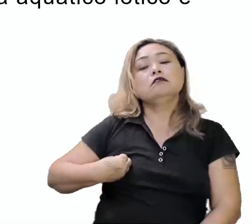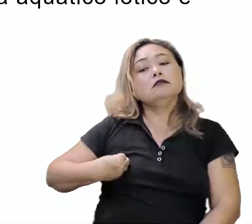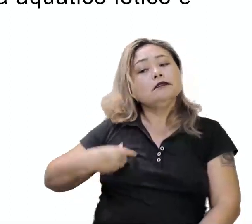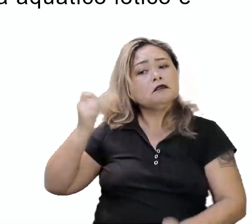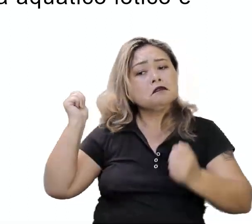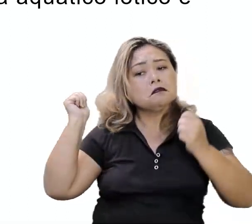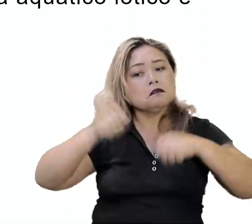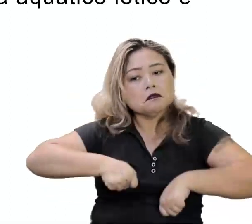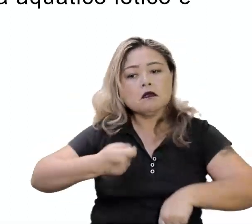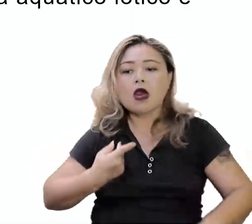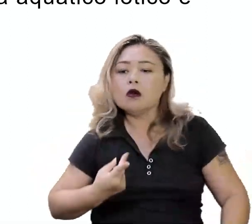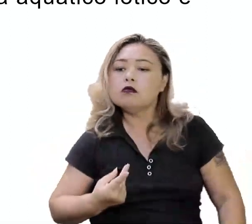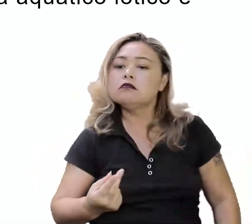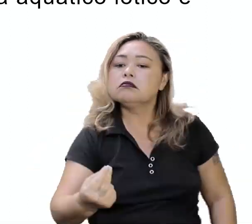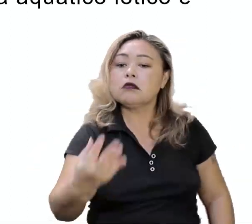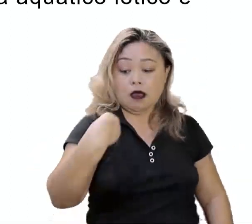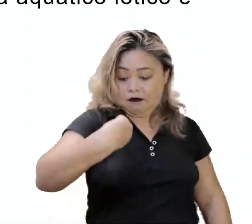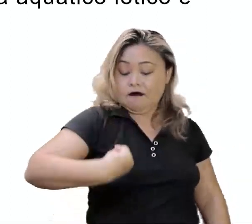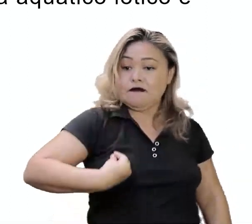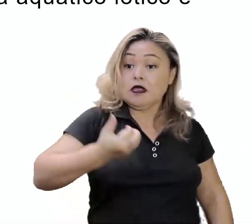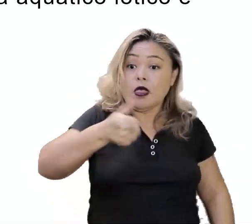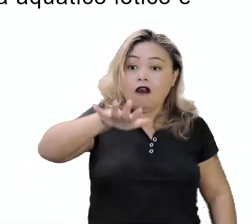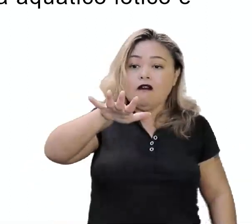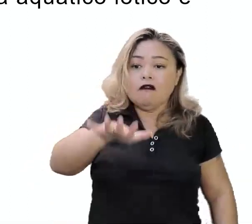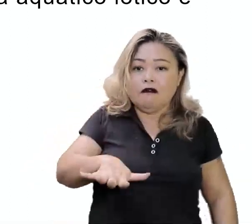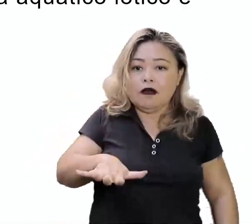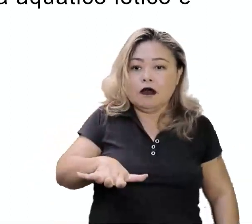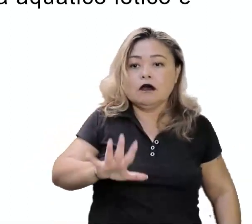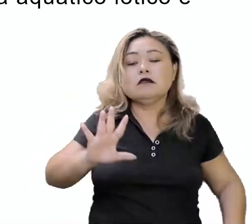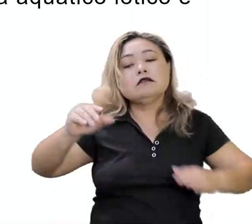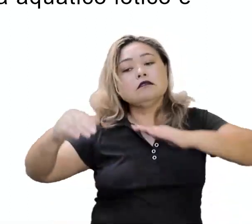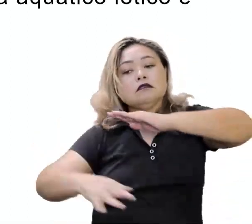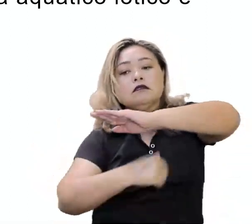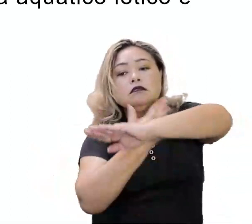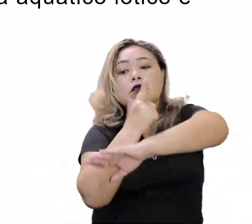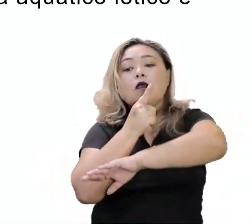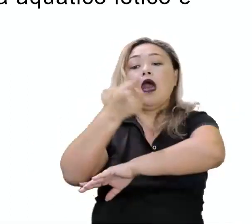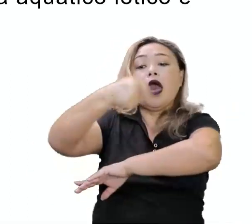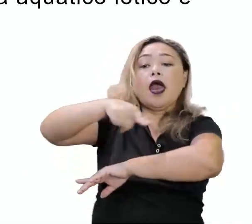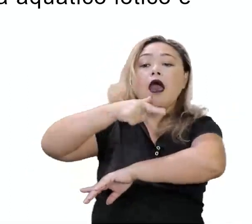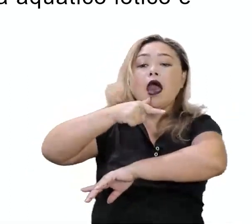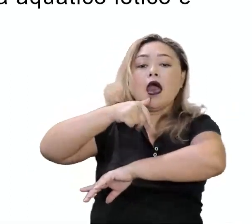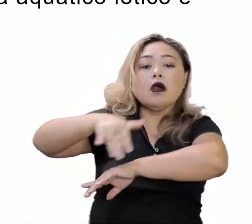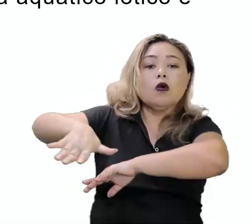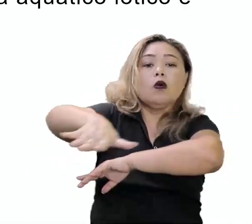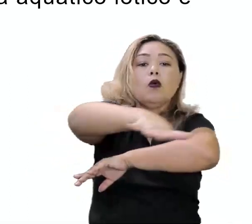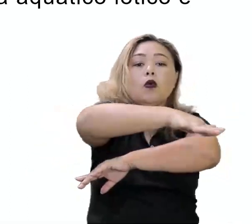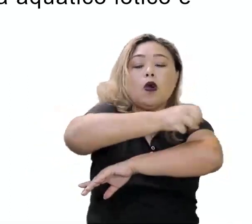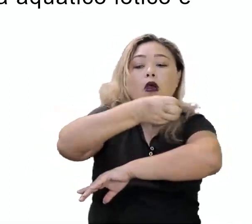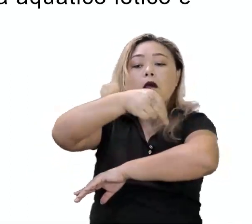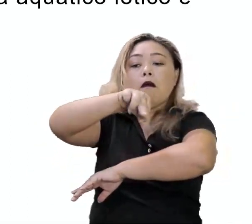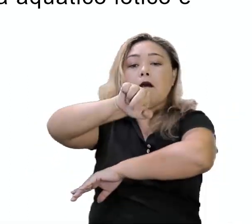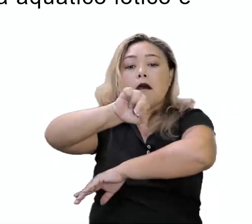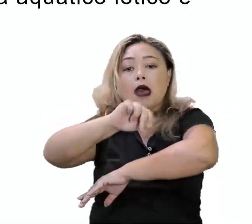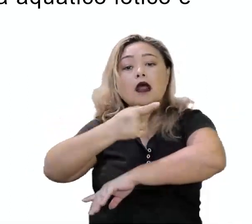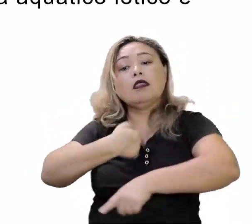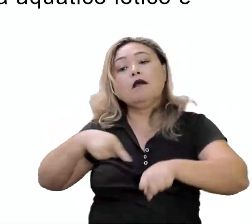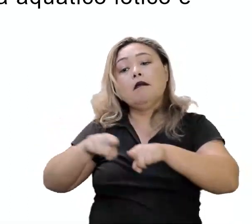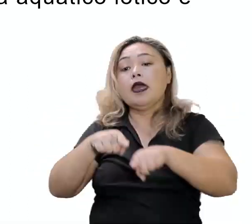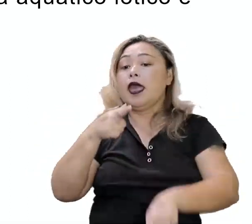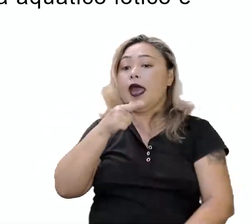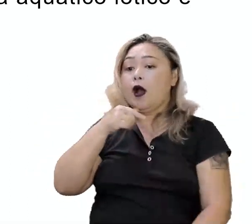continuidade da vida neste local. Os principais ecossistemas aquáticos são o marinho e o de água doce.